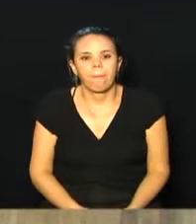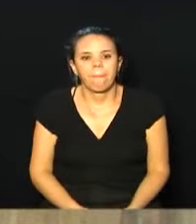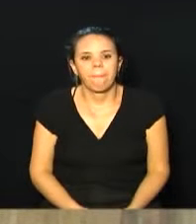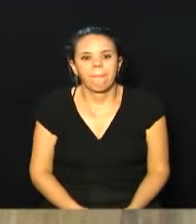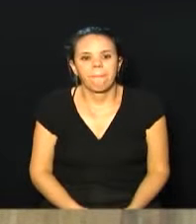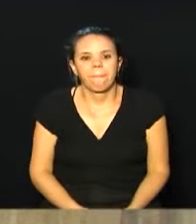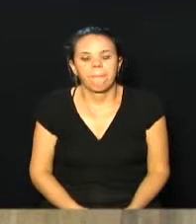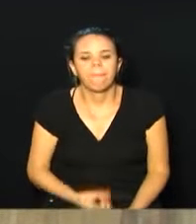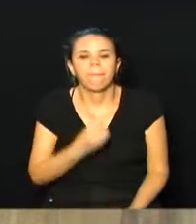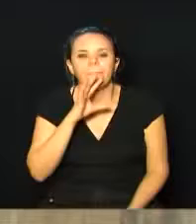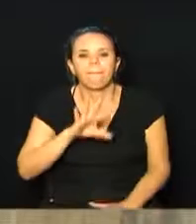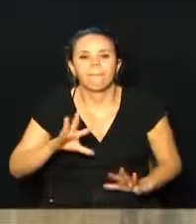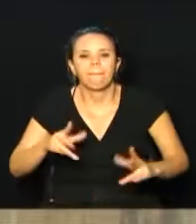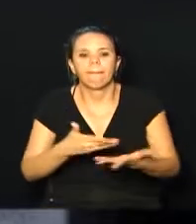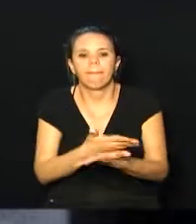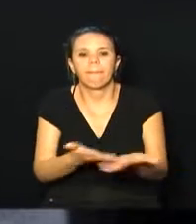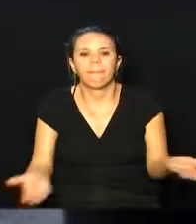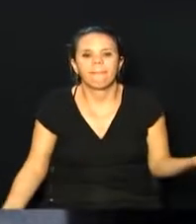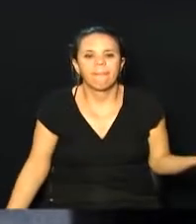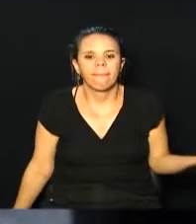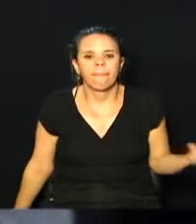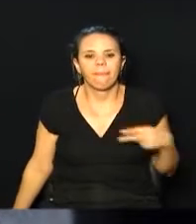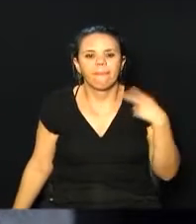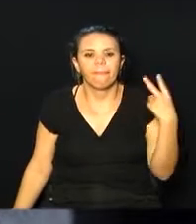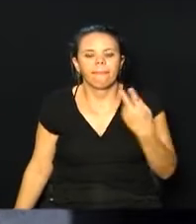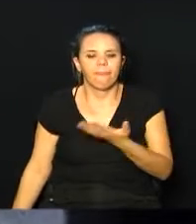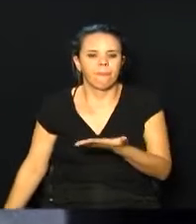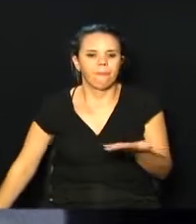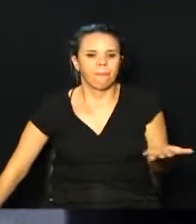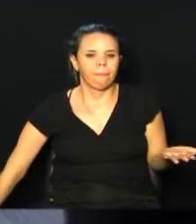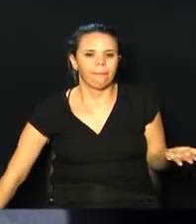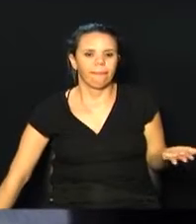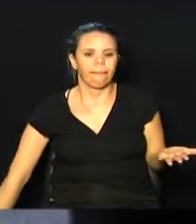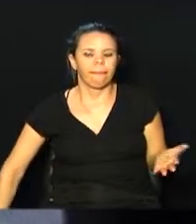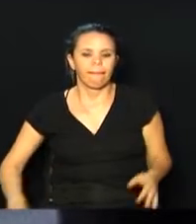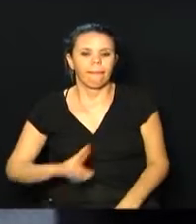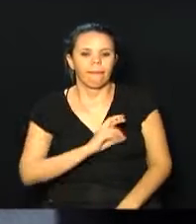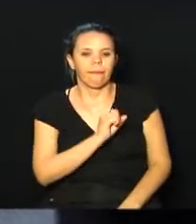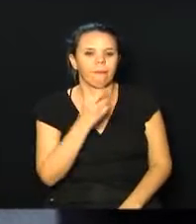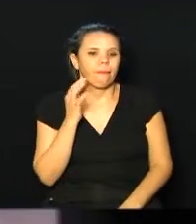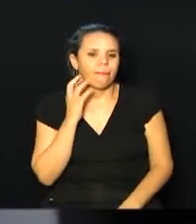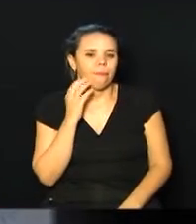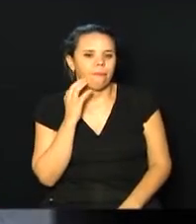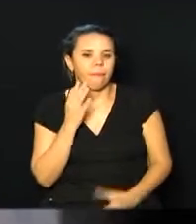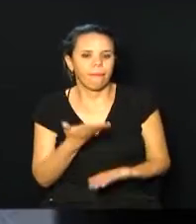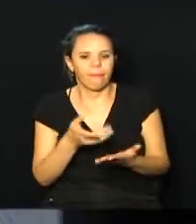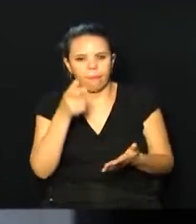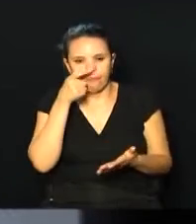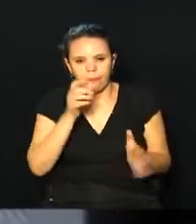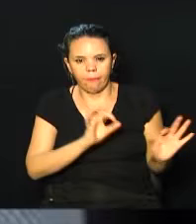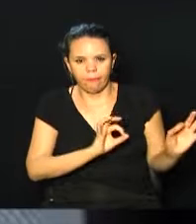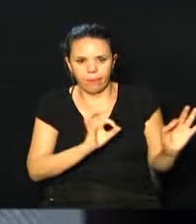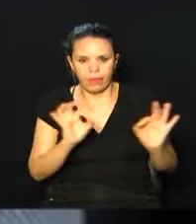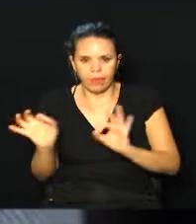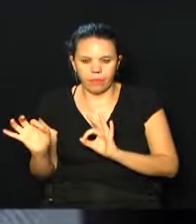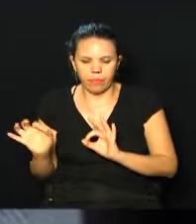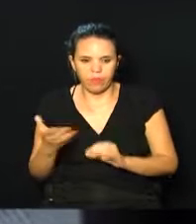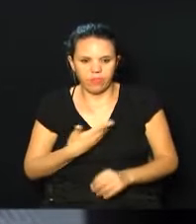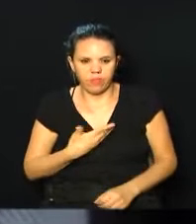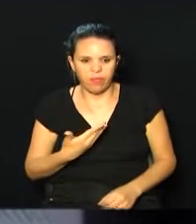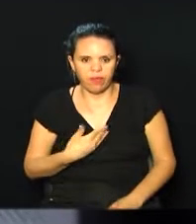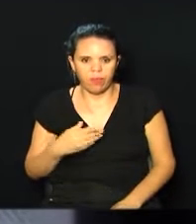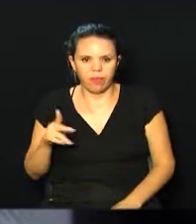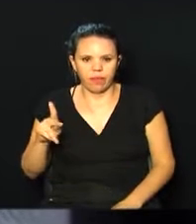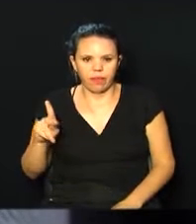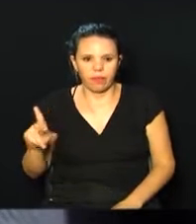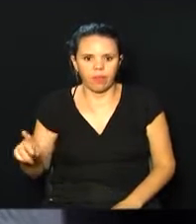Muito boa tarde a todos, boa tarde, vereadores, Ossini, Igor, a todos que nos assistem, meu colega aí,